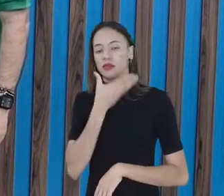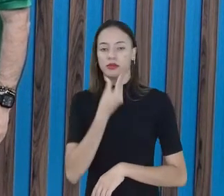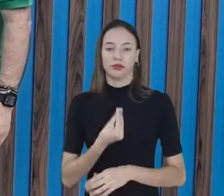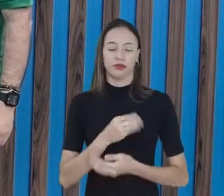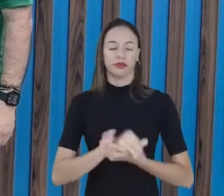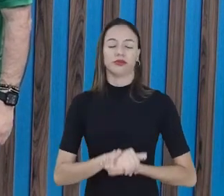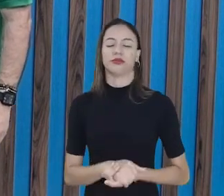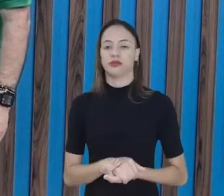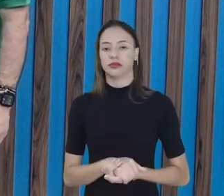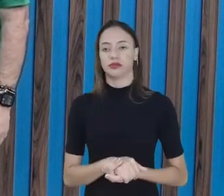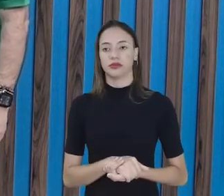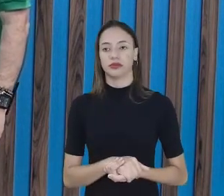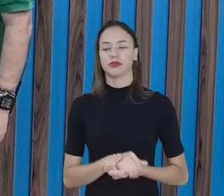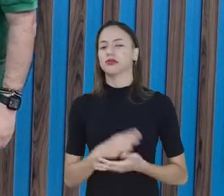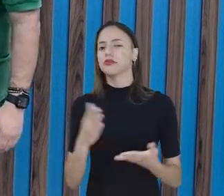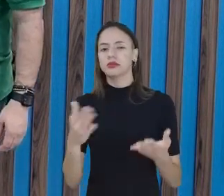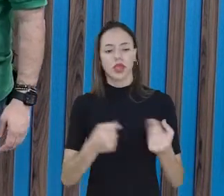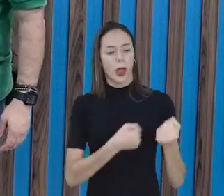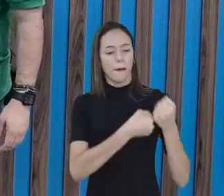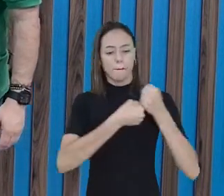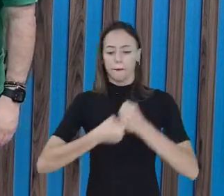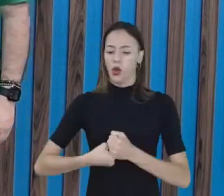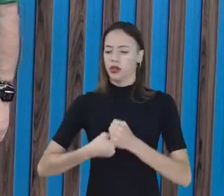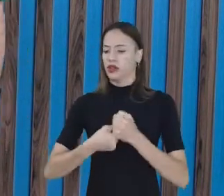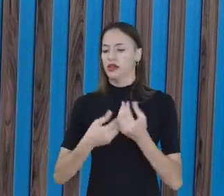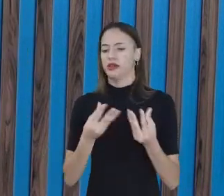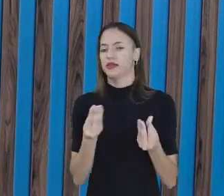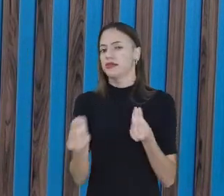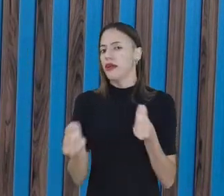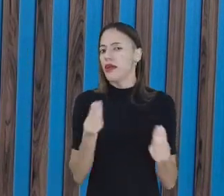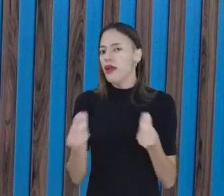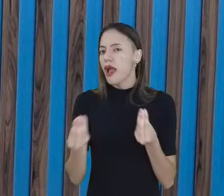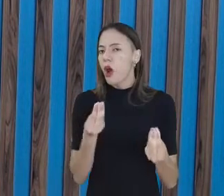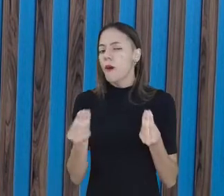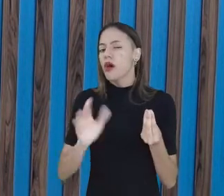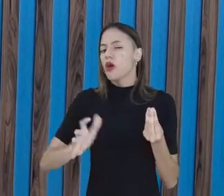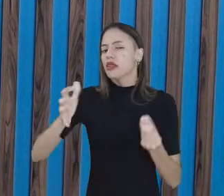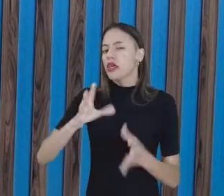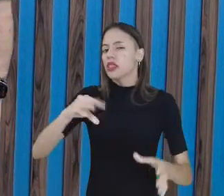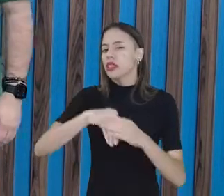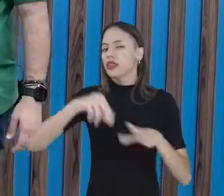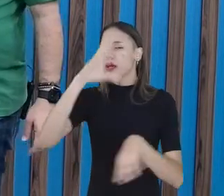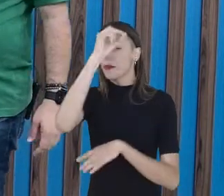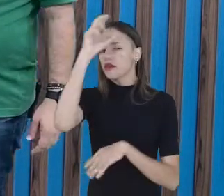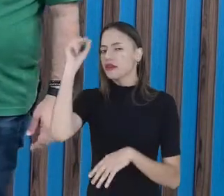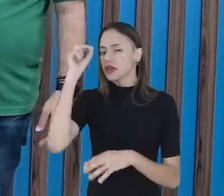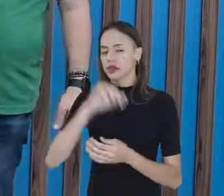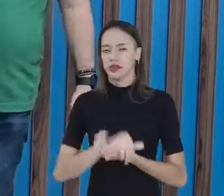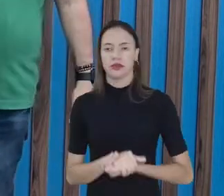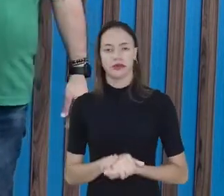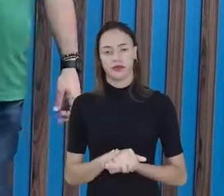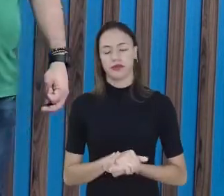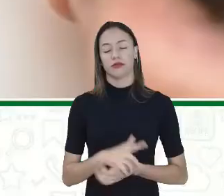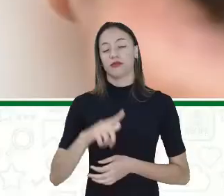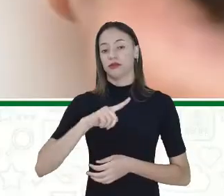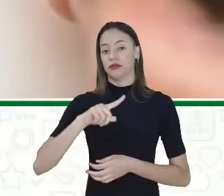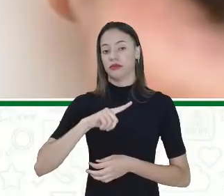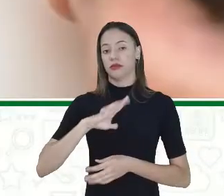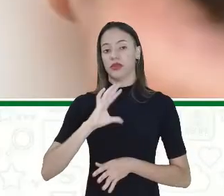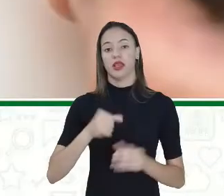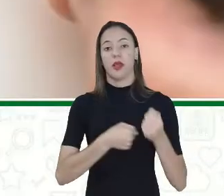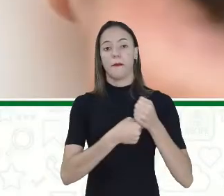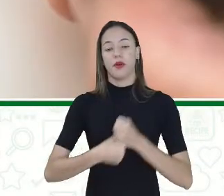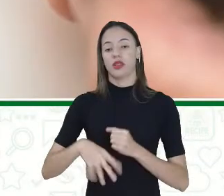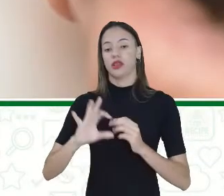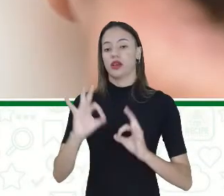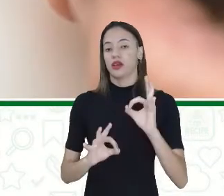como é que o poder ele é exercido, né, na prefeitura? Então, a gente tem aí, ó, o poder dividido